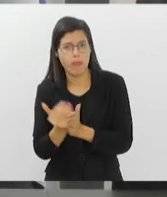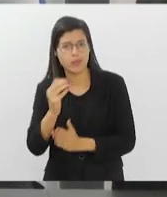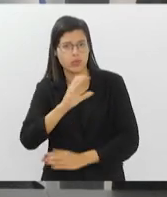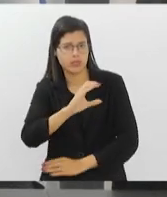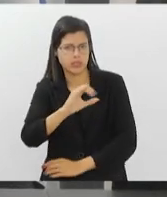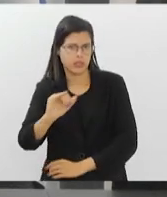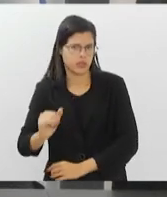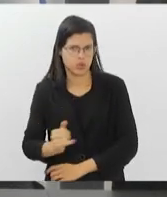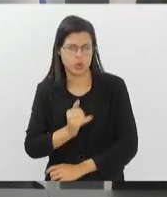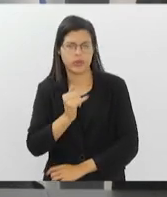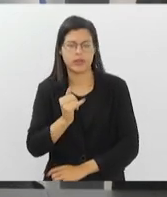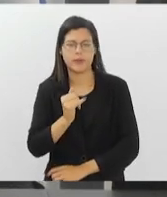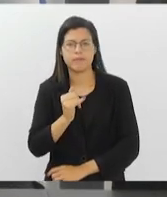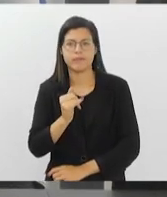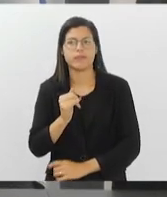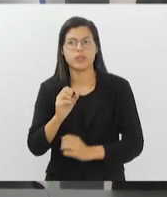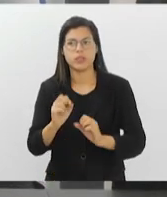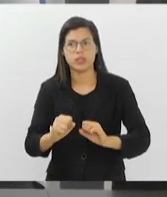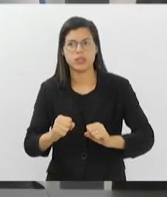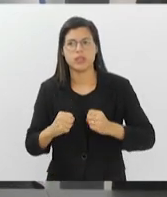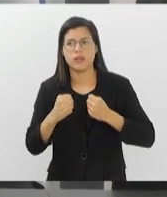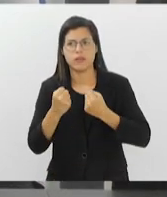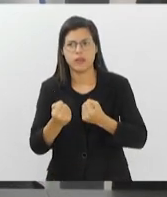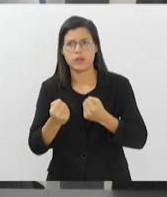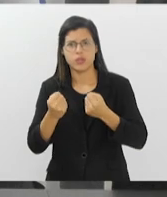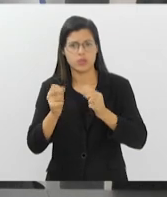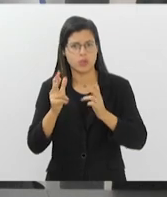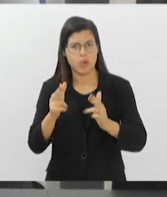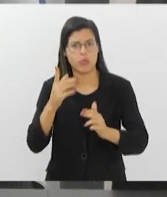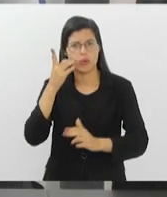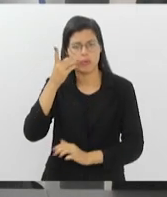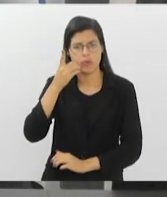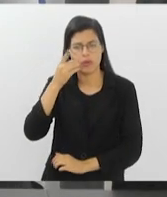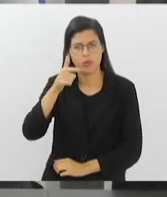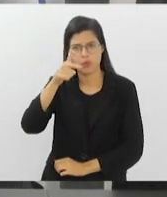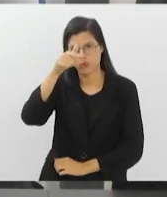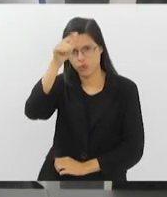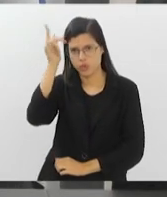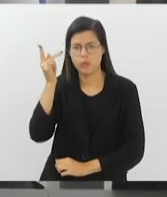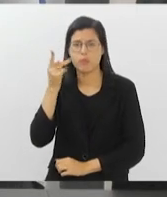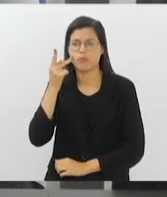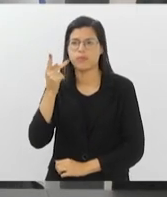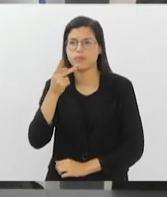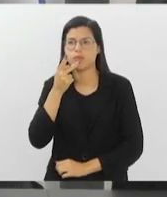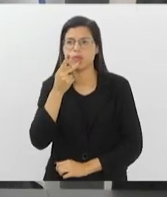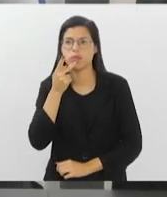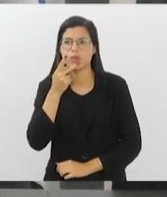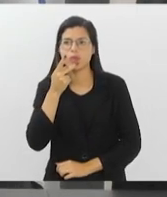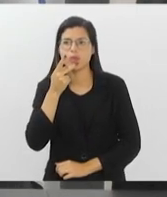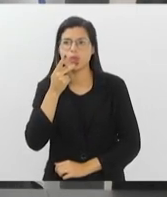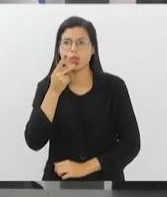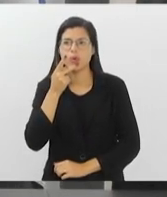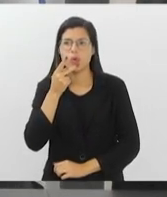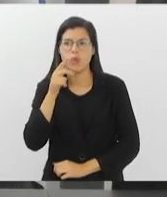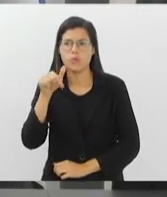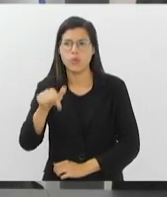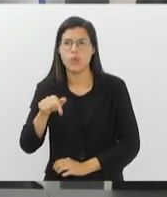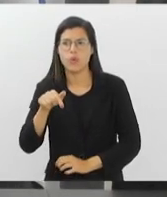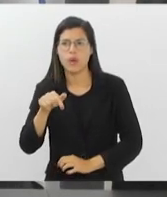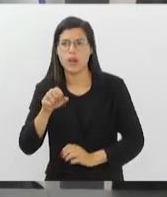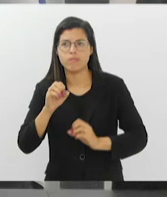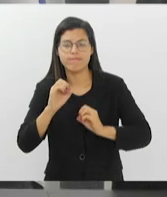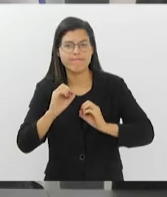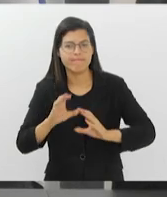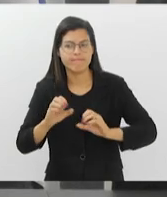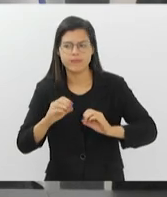Quando a gente defende, numa defesa, como o deputado Luiz Paulo fez, o magistério do deputado Luiz Paulo, que irretocável, não precisa